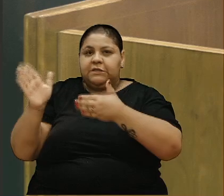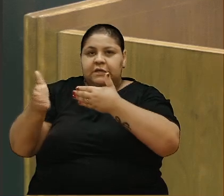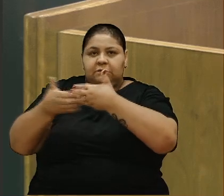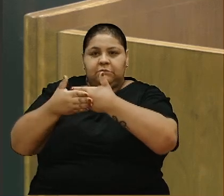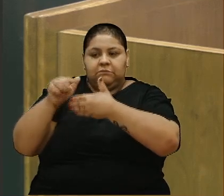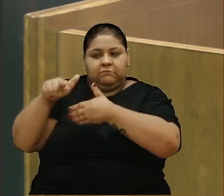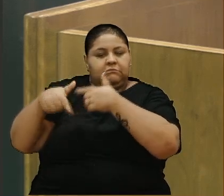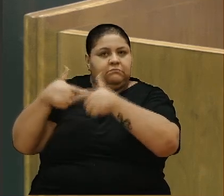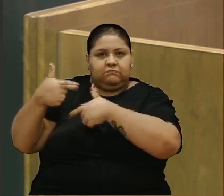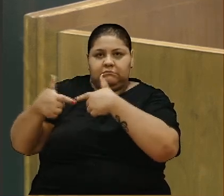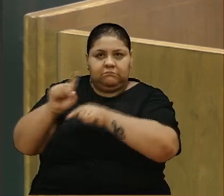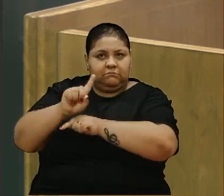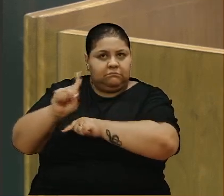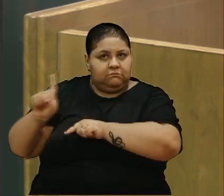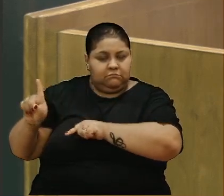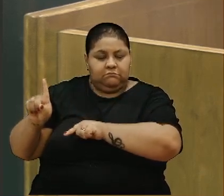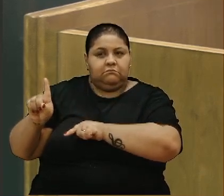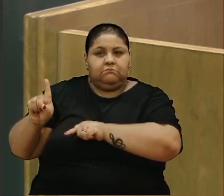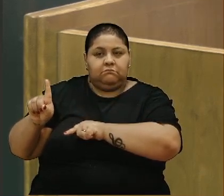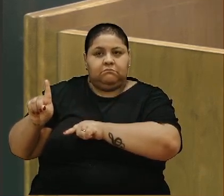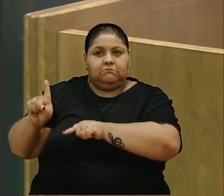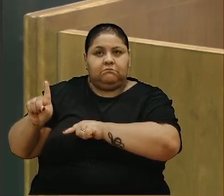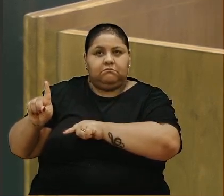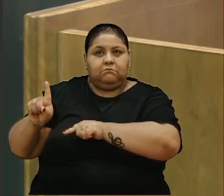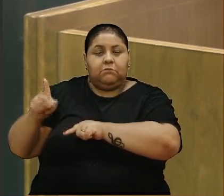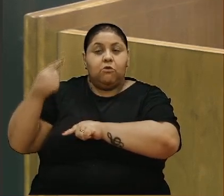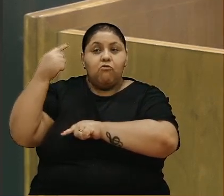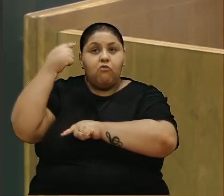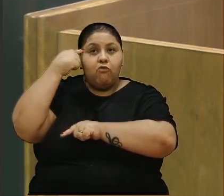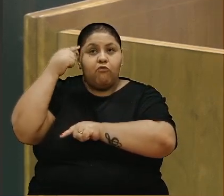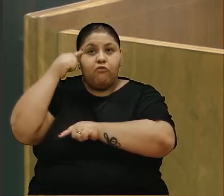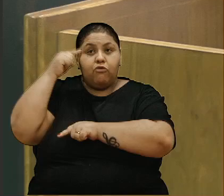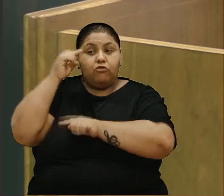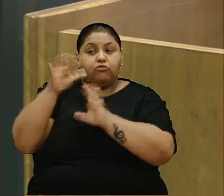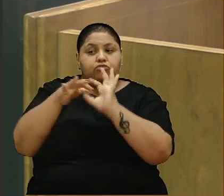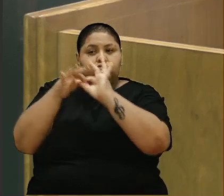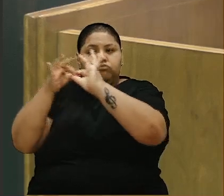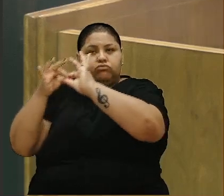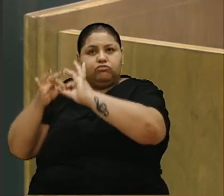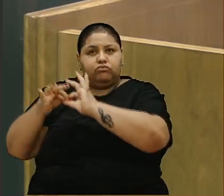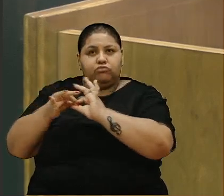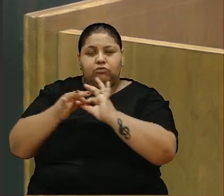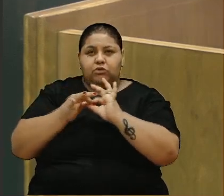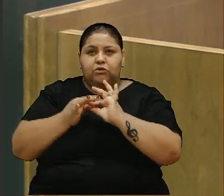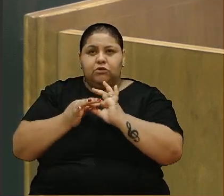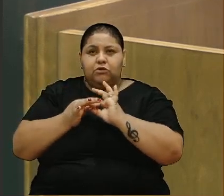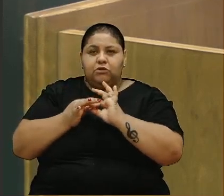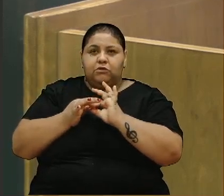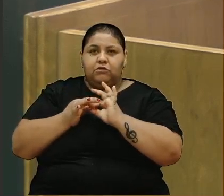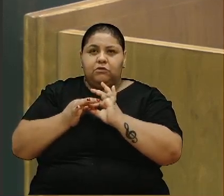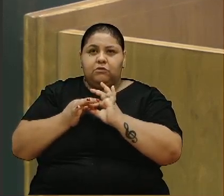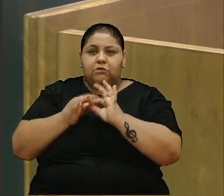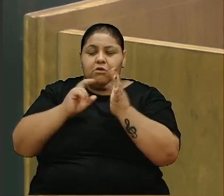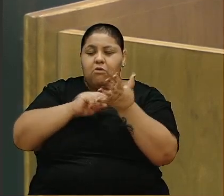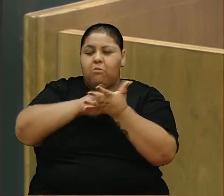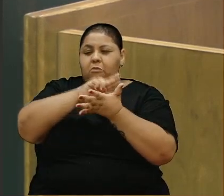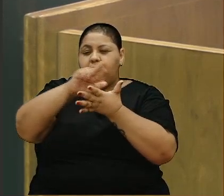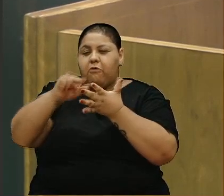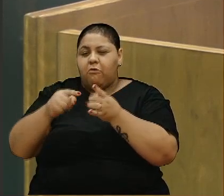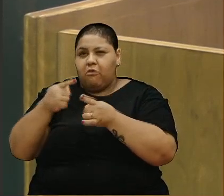serviço. Foi justamente pensando numa junção por N fatores que chegaram